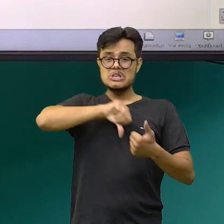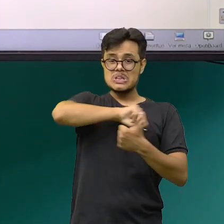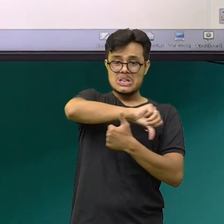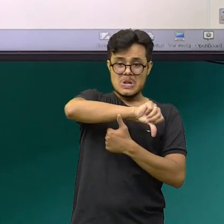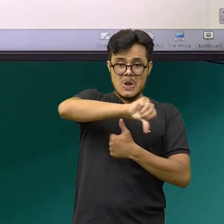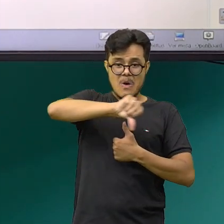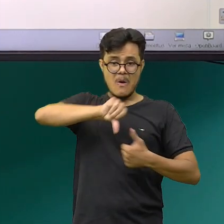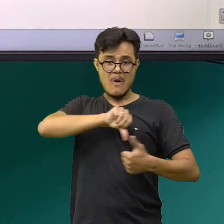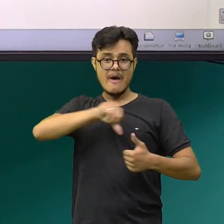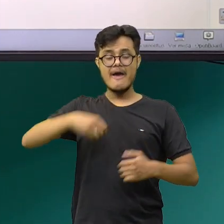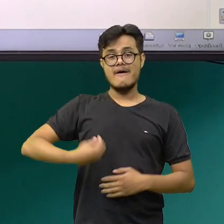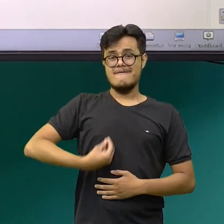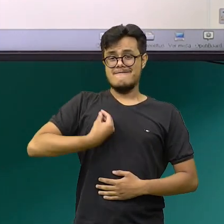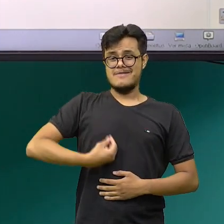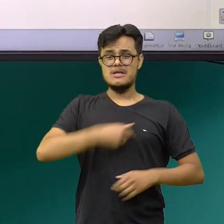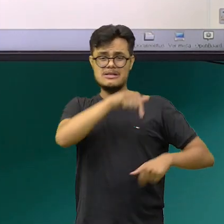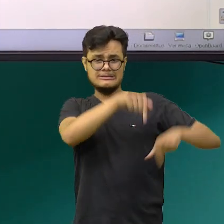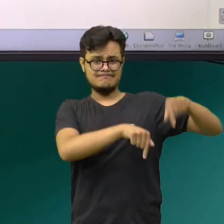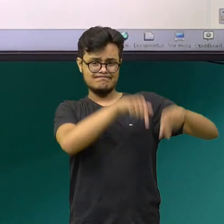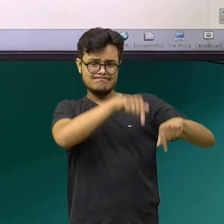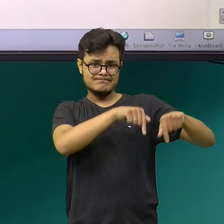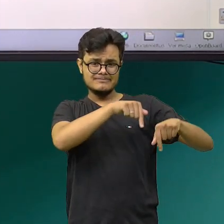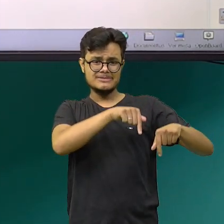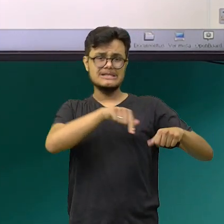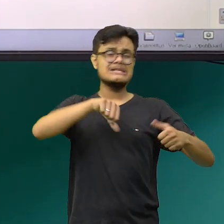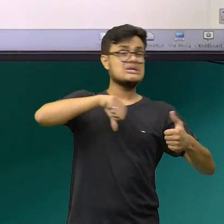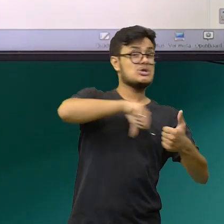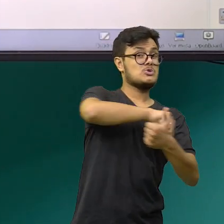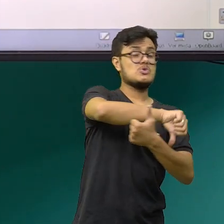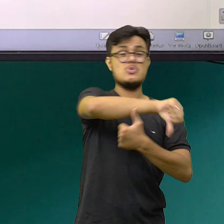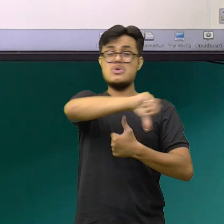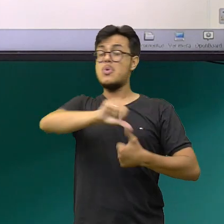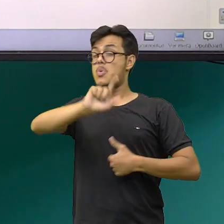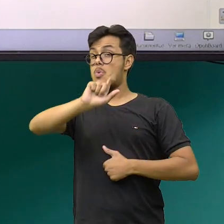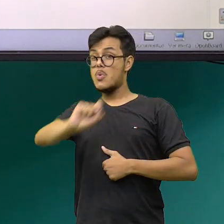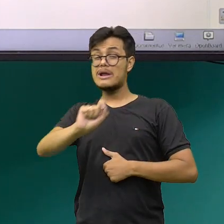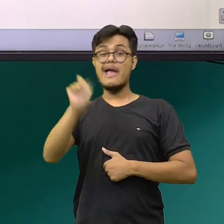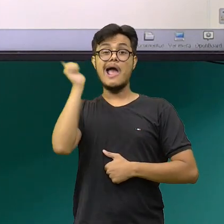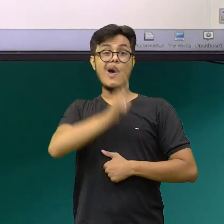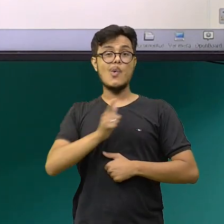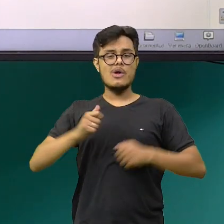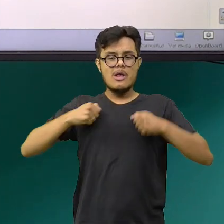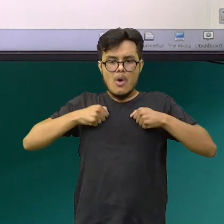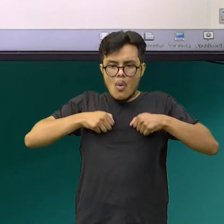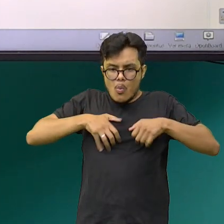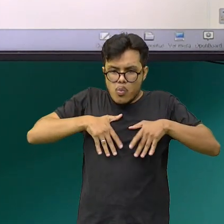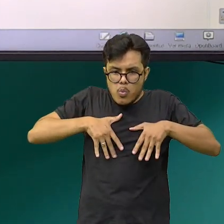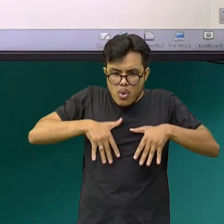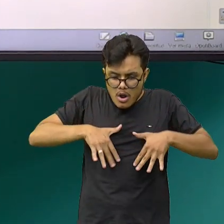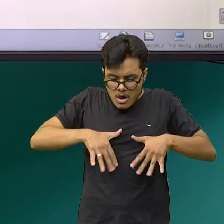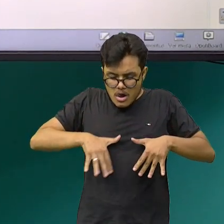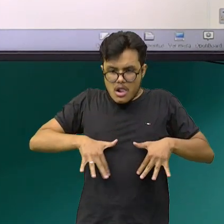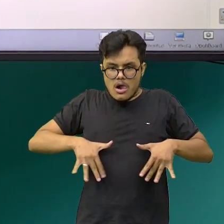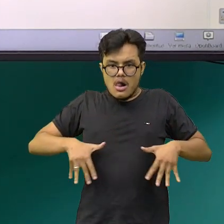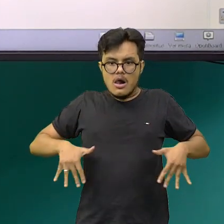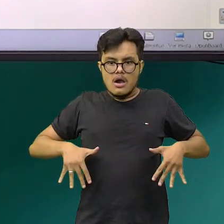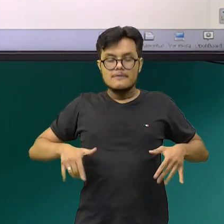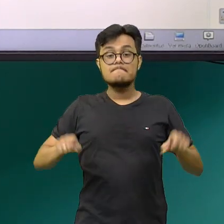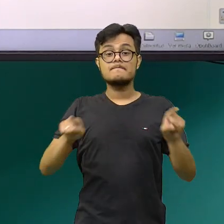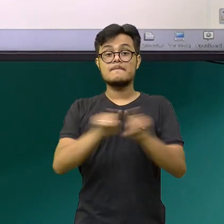vai alterar a capacidade de transporte de gases, ele vai alterar até a capacidade, gente,